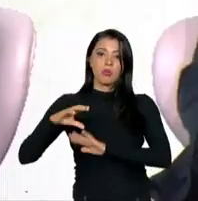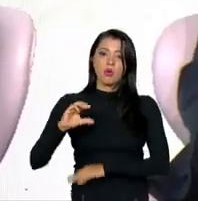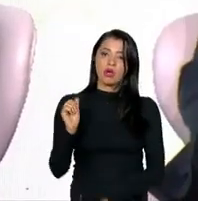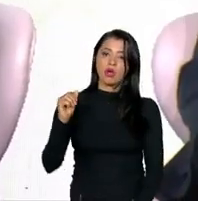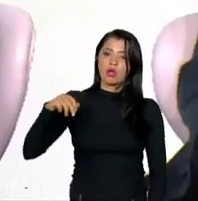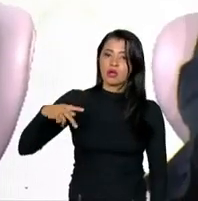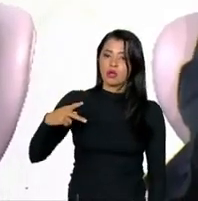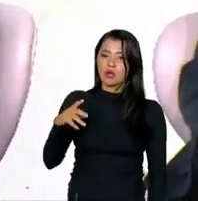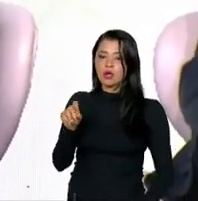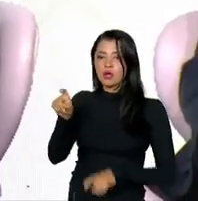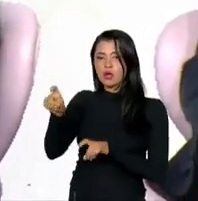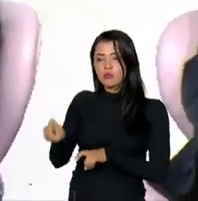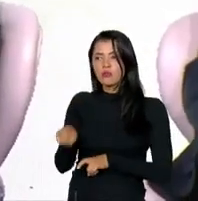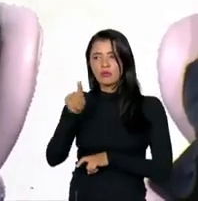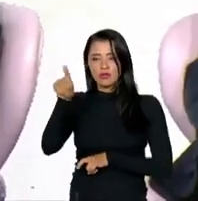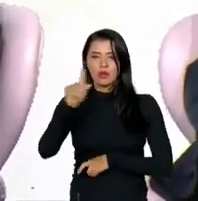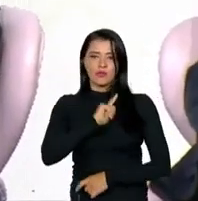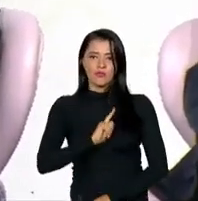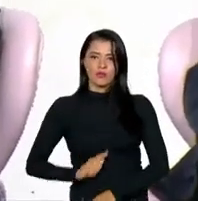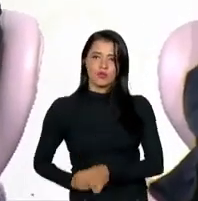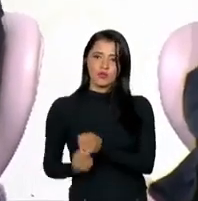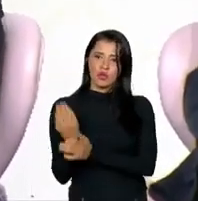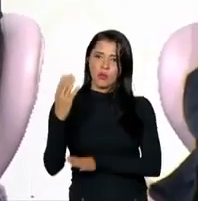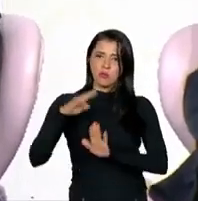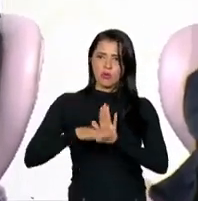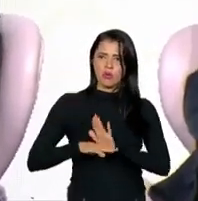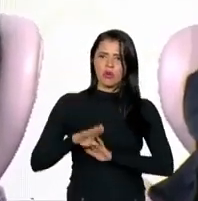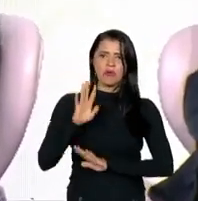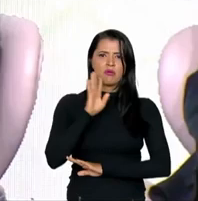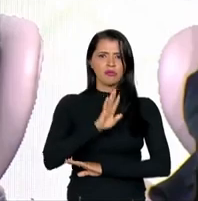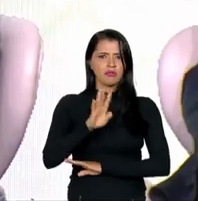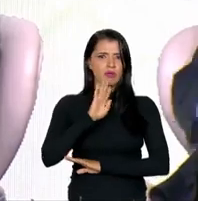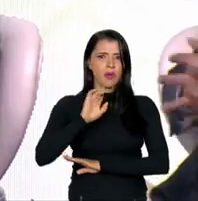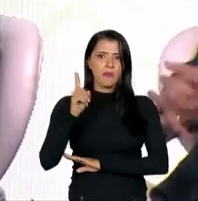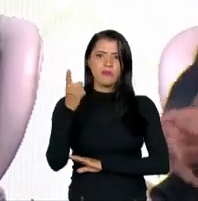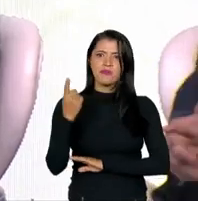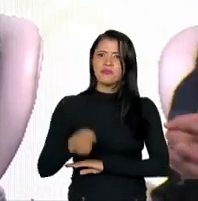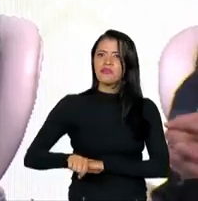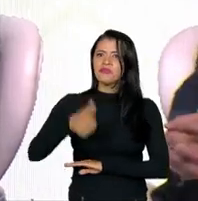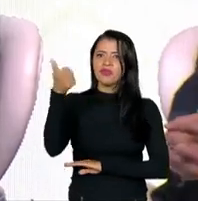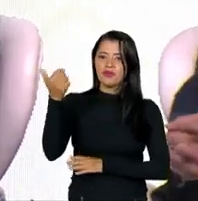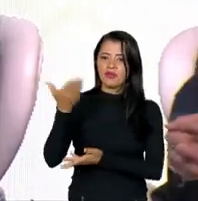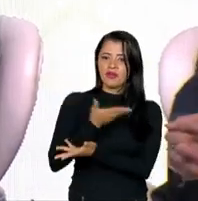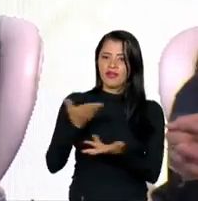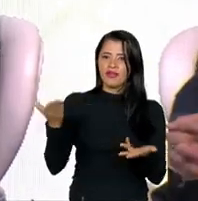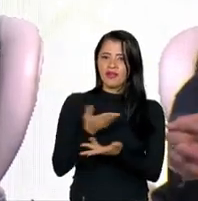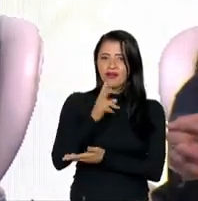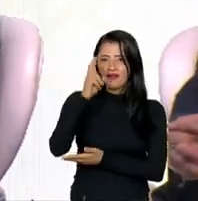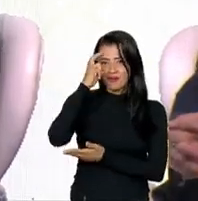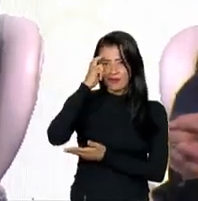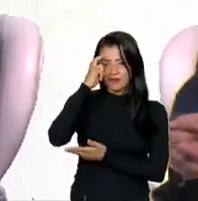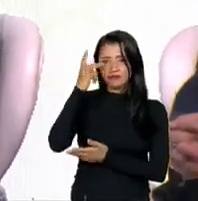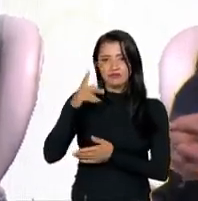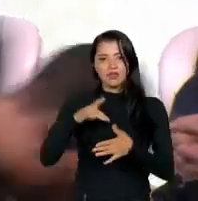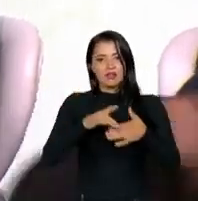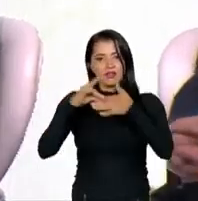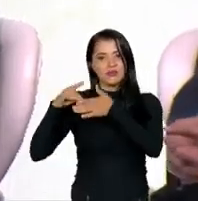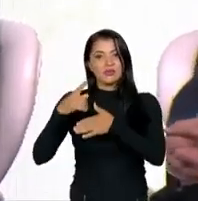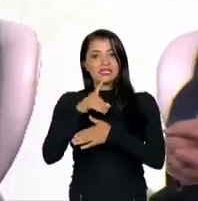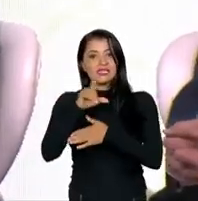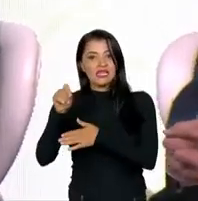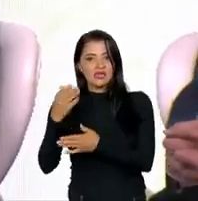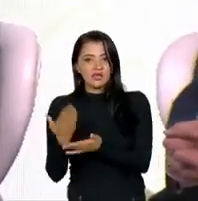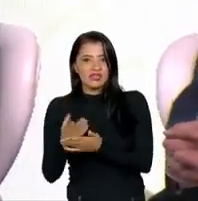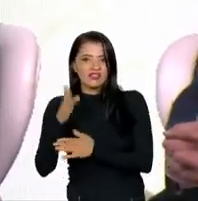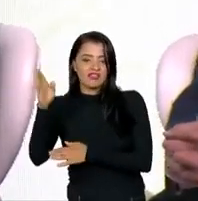um programa super legal esse ano lá, que foi o primeiro intercâmbio cultural. Nós levamos 100 estudantes para a Inglaterra para